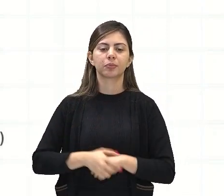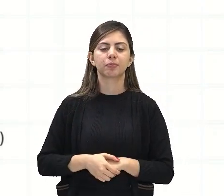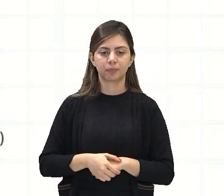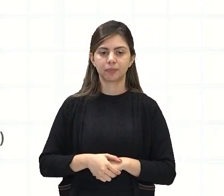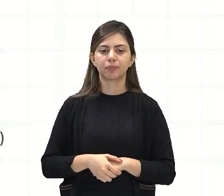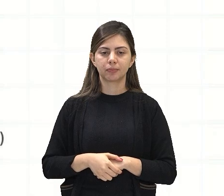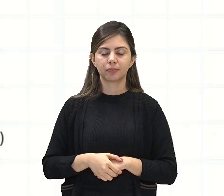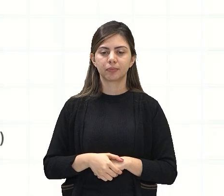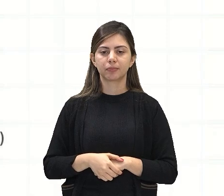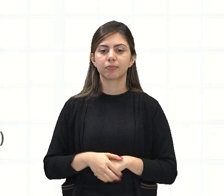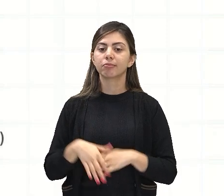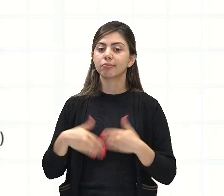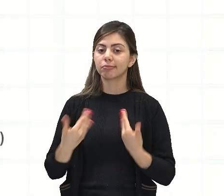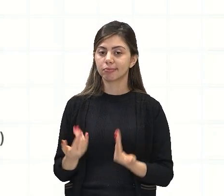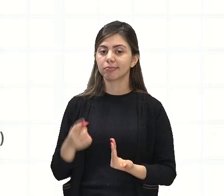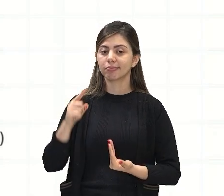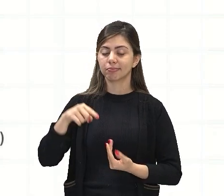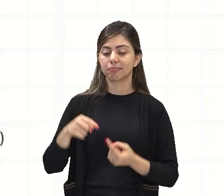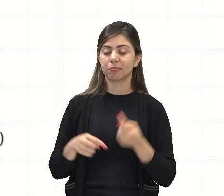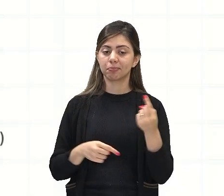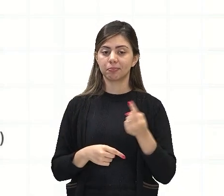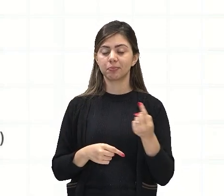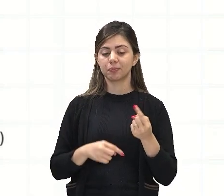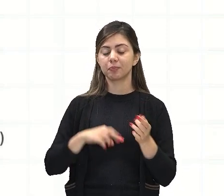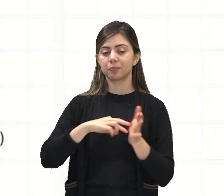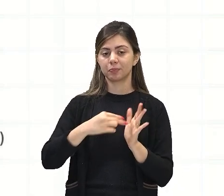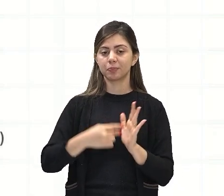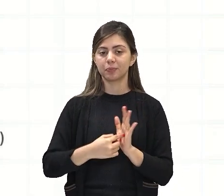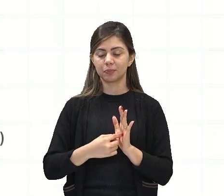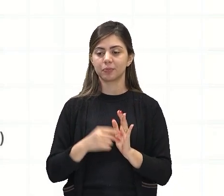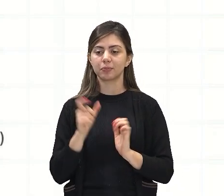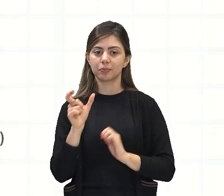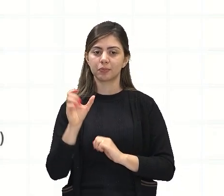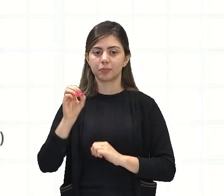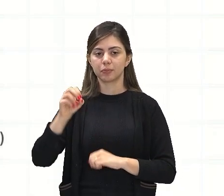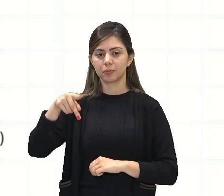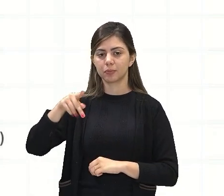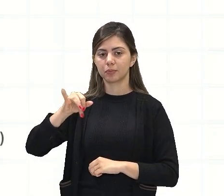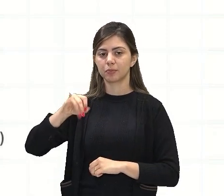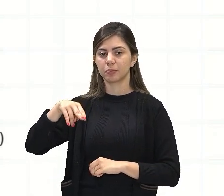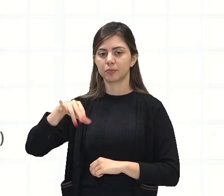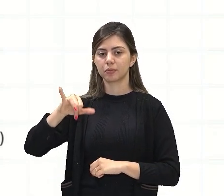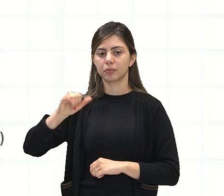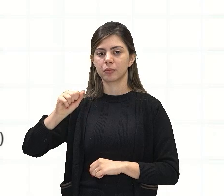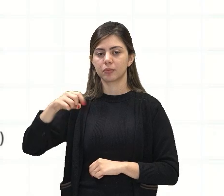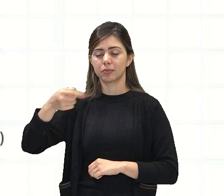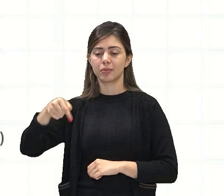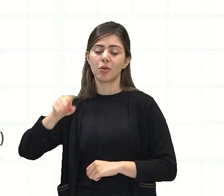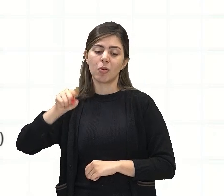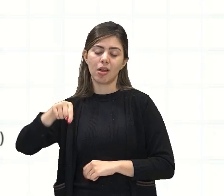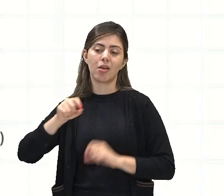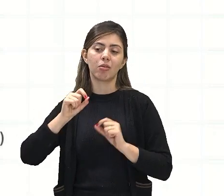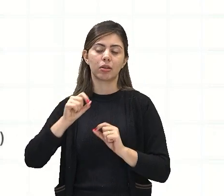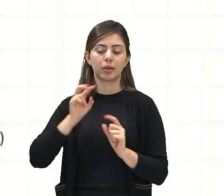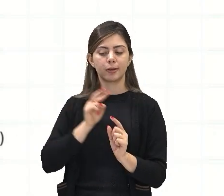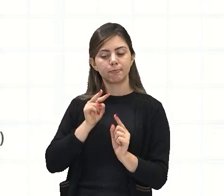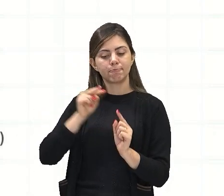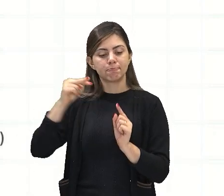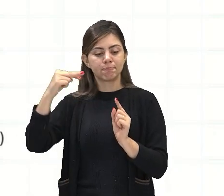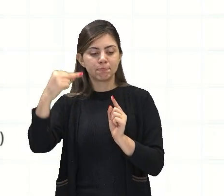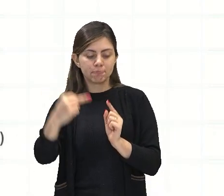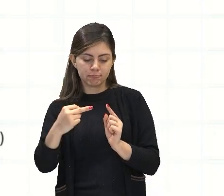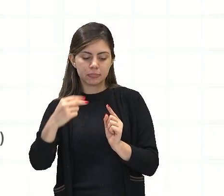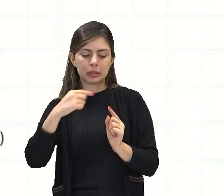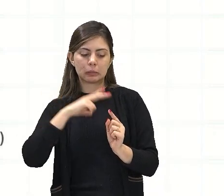certo? Isso é um primeiro sentido da palavra opinião, é uma tese, é um ponto de vista, né? É um